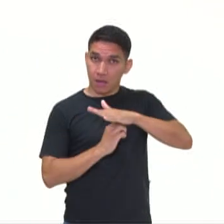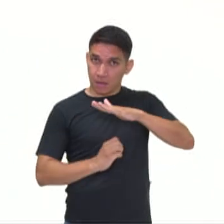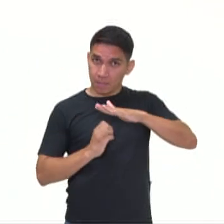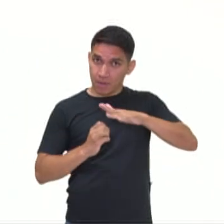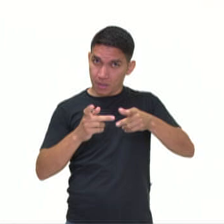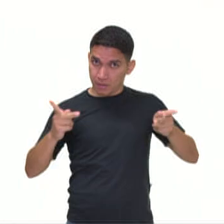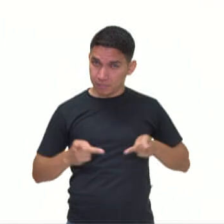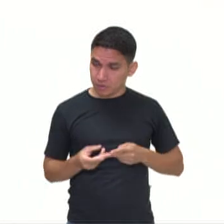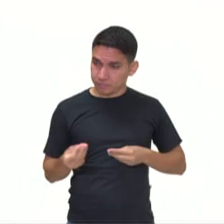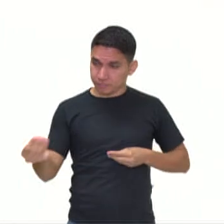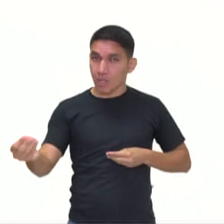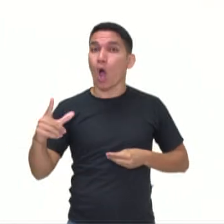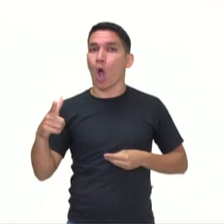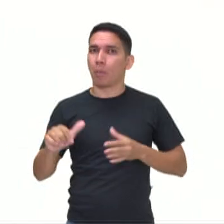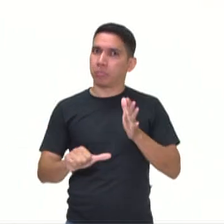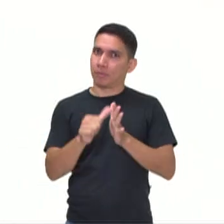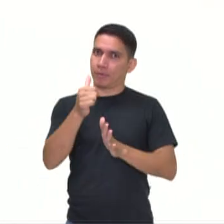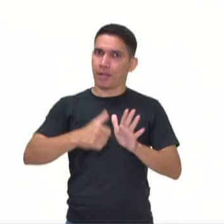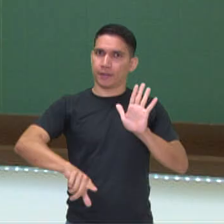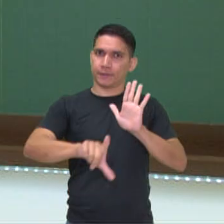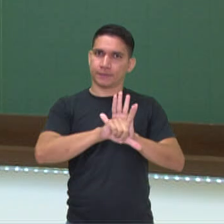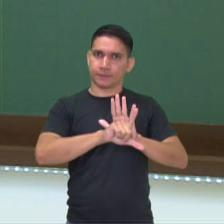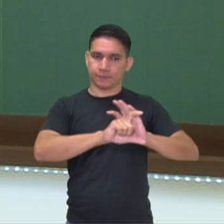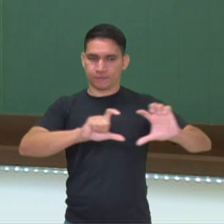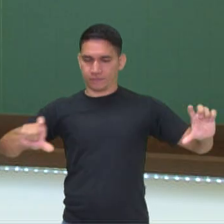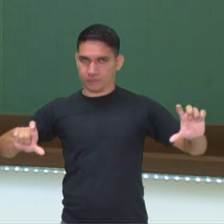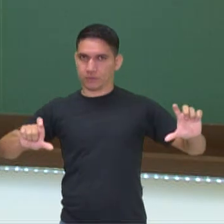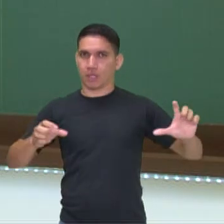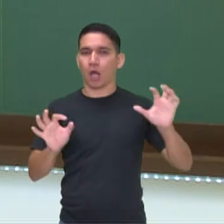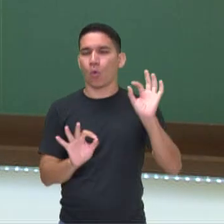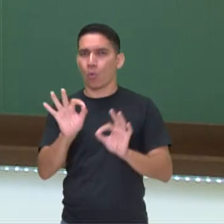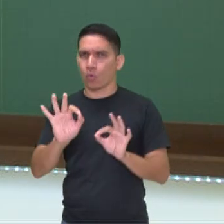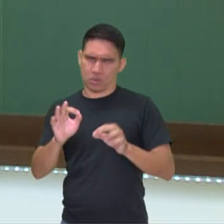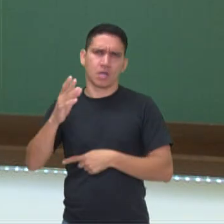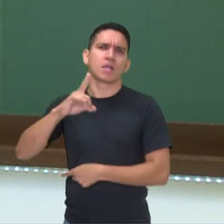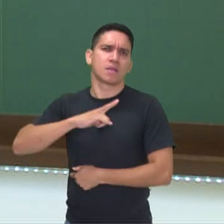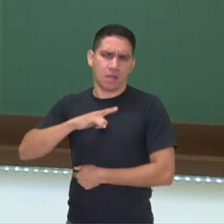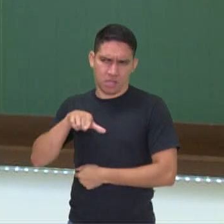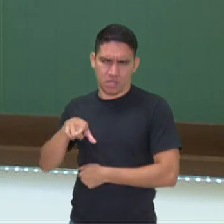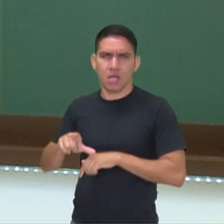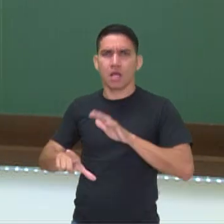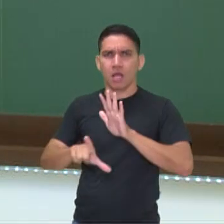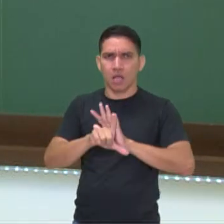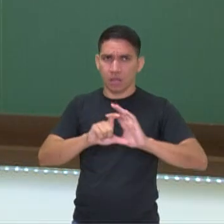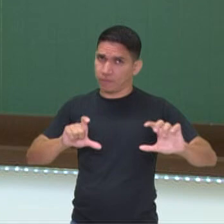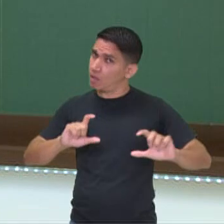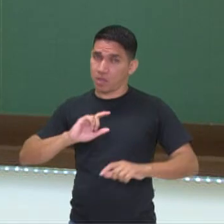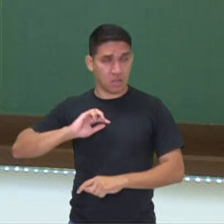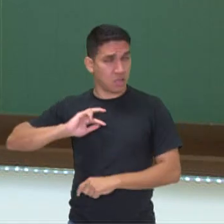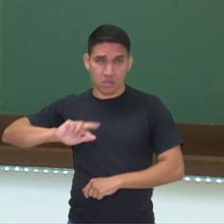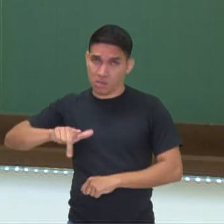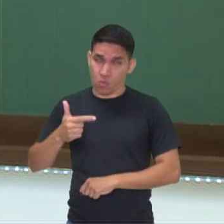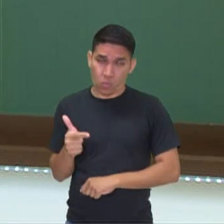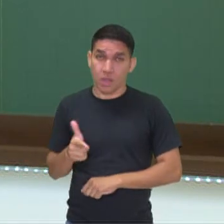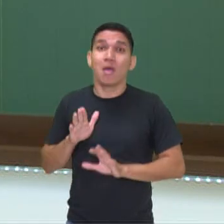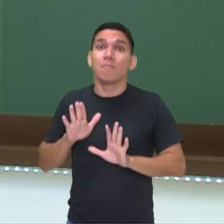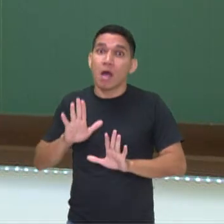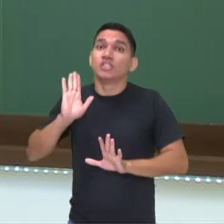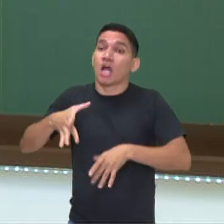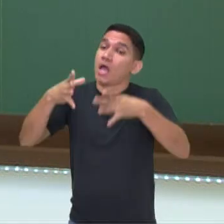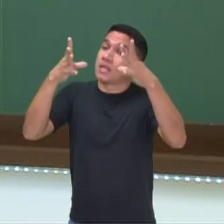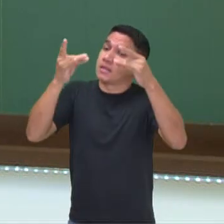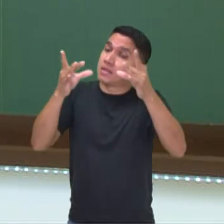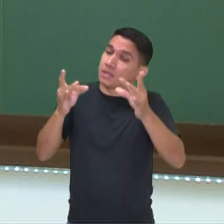tem que fazer, montar essa lei de formação, olha só, né? Nós tínhamos essa lei de formação? Não, mas isso foi descrito lá no enunciado,